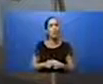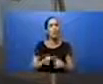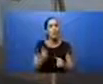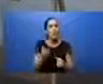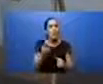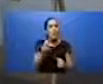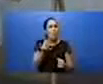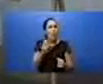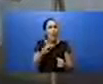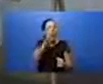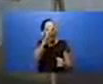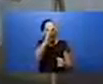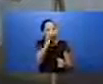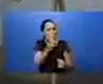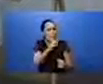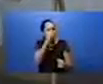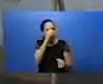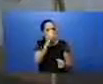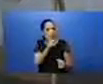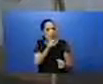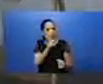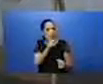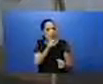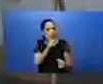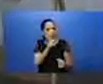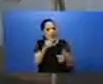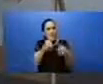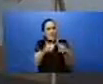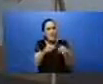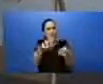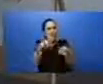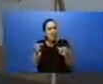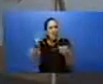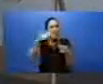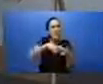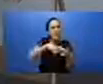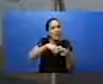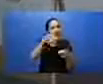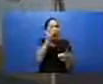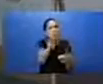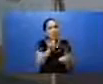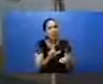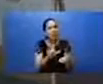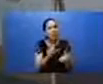Quantos amarelinhos cabem no azul?